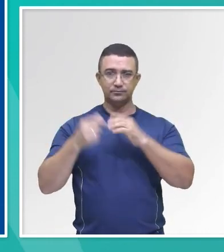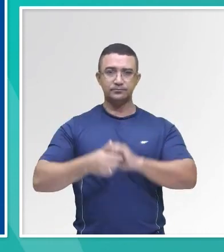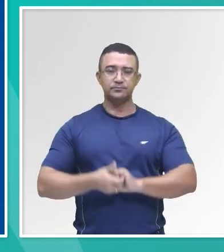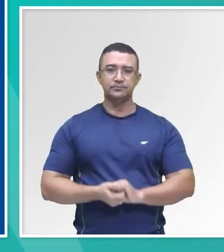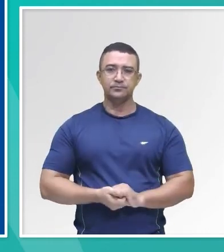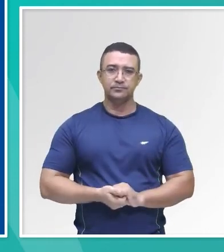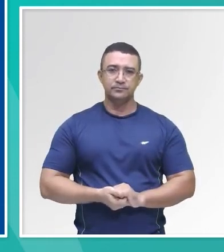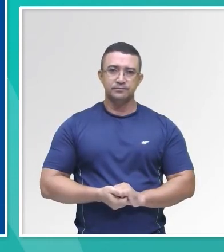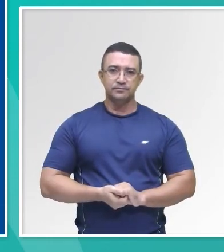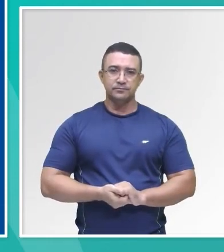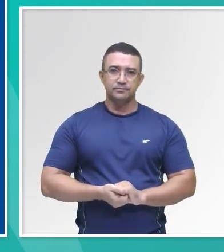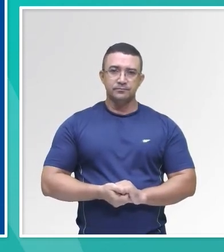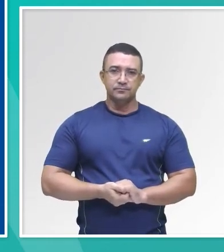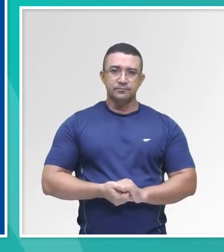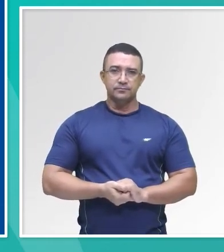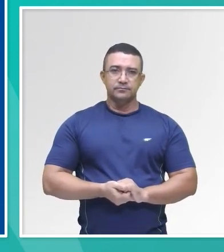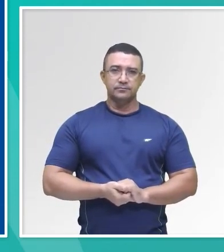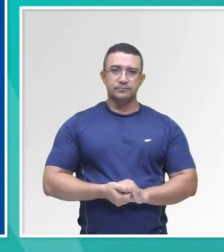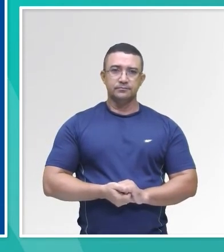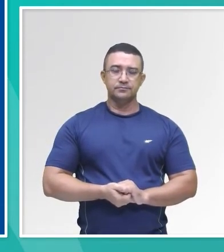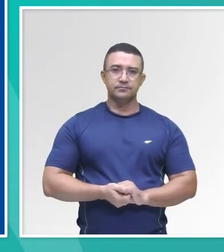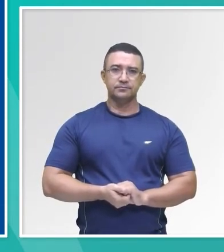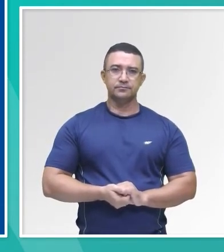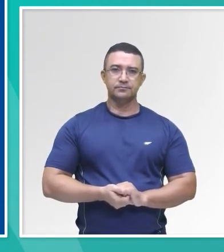Vamos analisar? Notem aqui, ó.